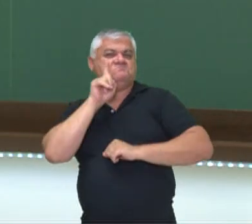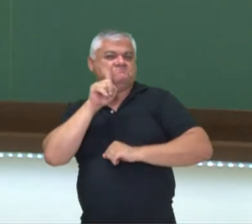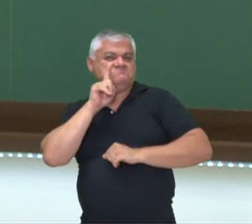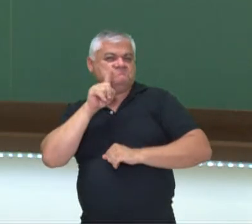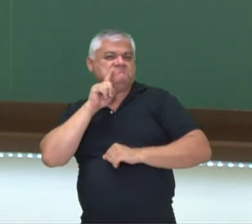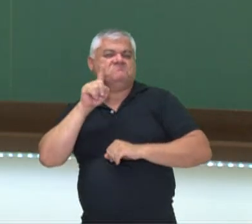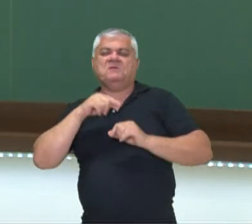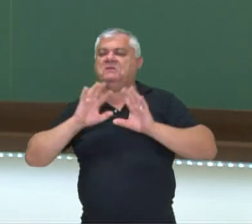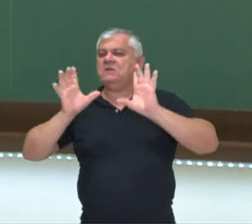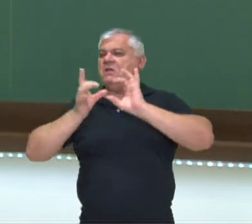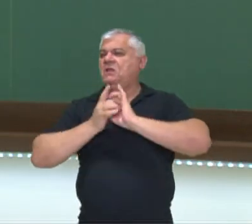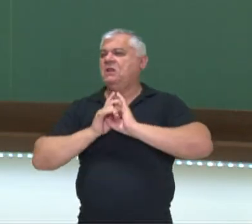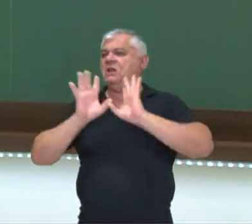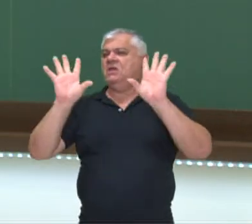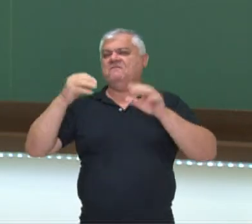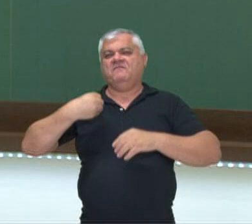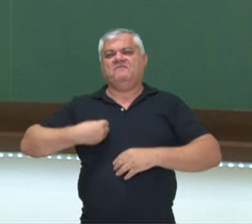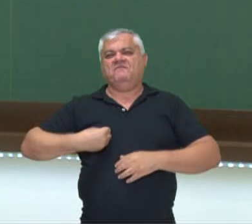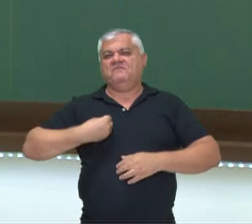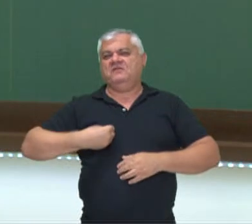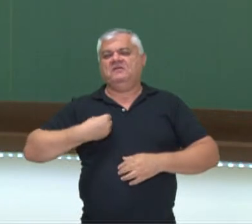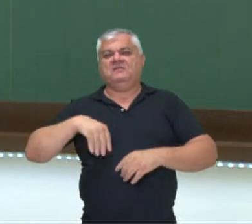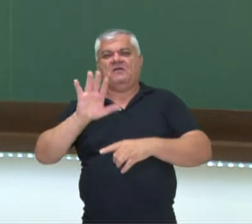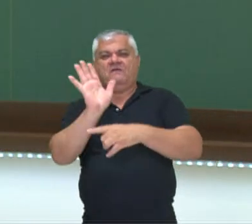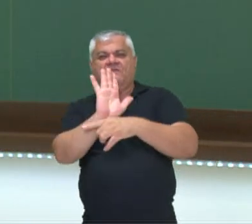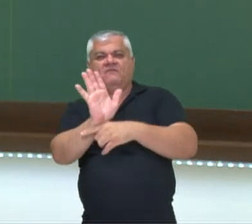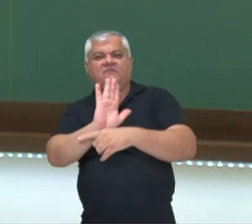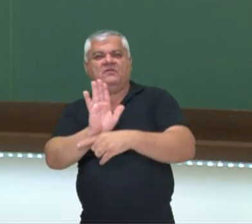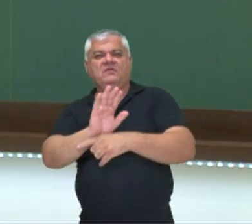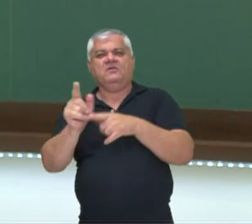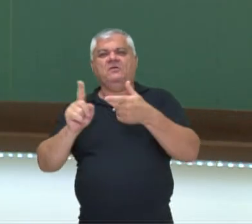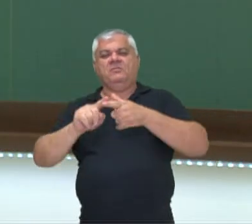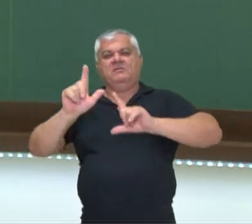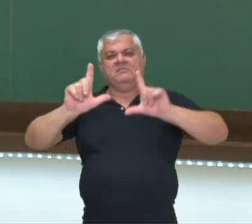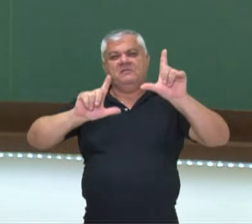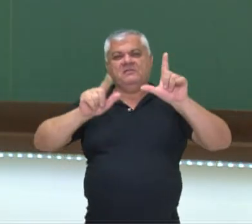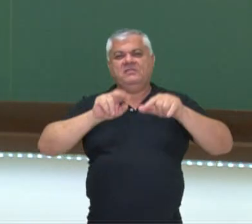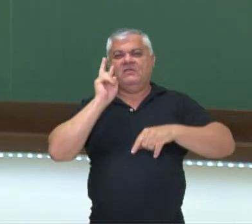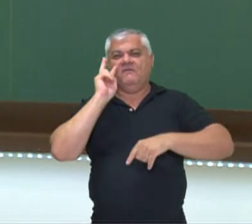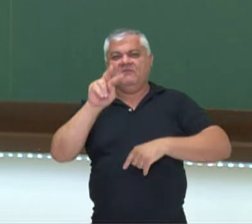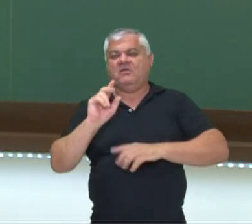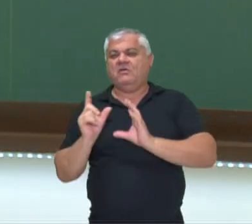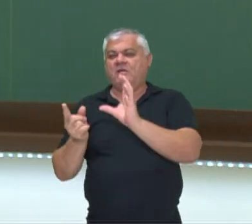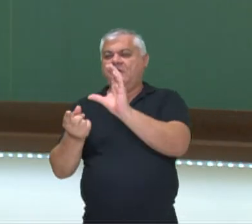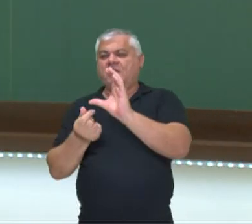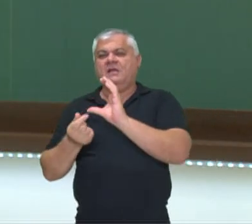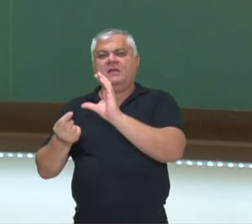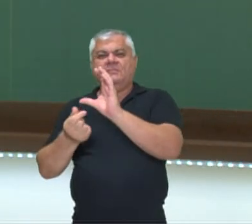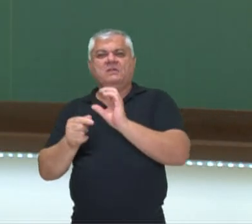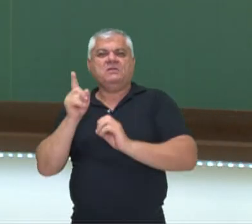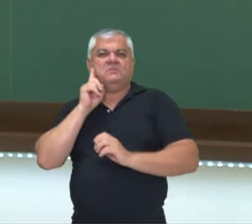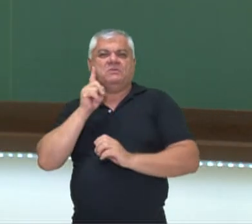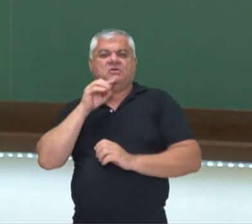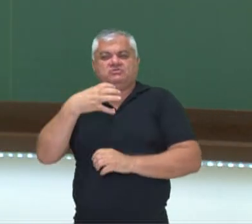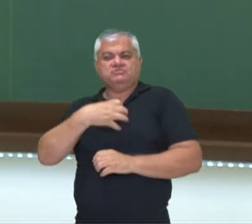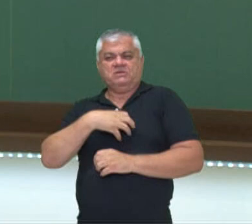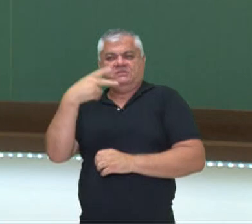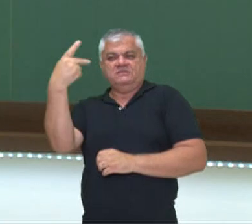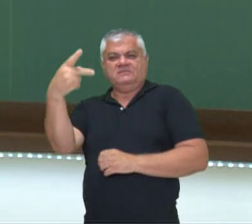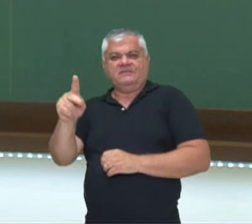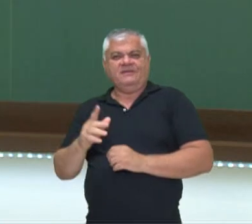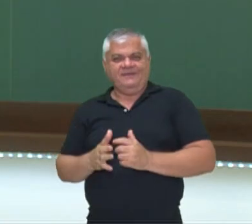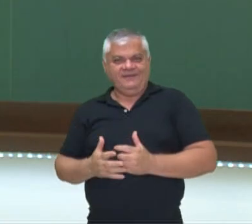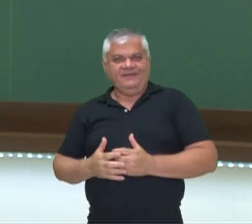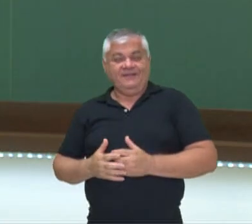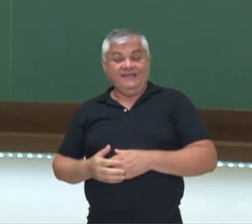Way of Life, onde em filmes, propagandas, você colocava que o capitalismo norte-americano tinha o seu jeitinho e que